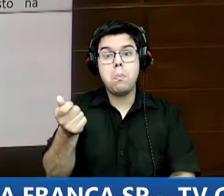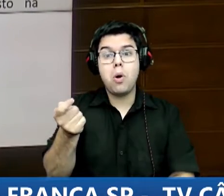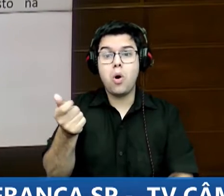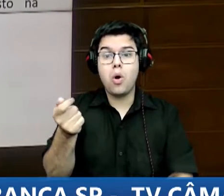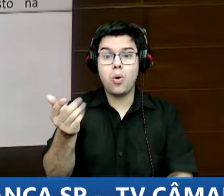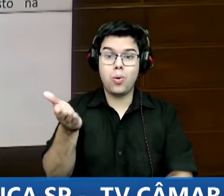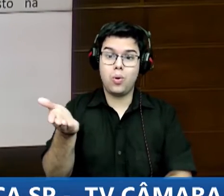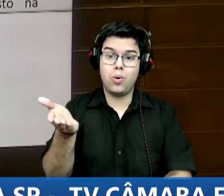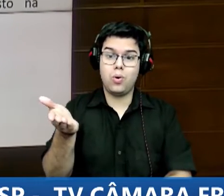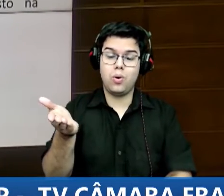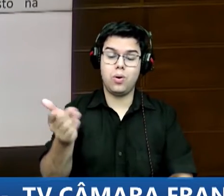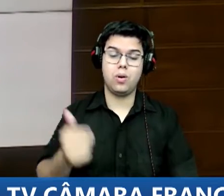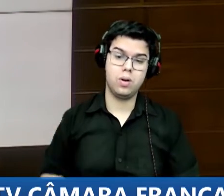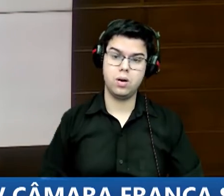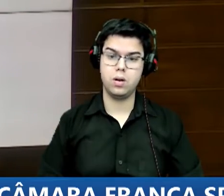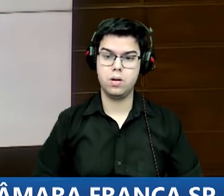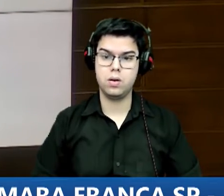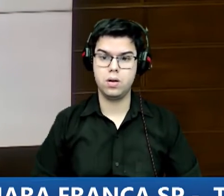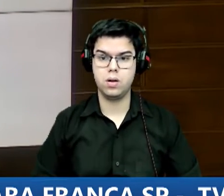passar?